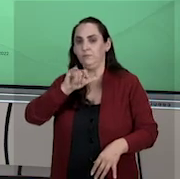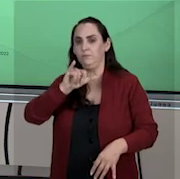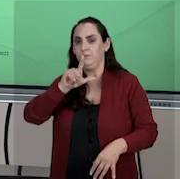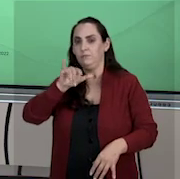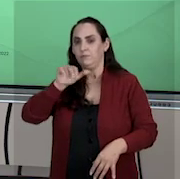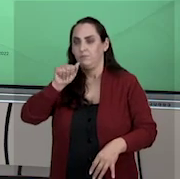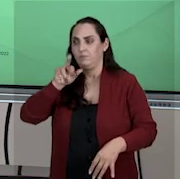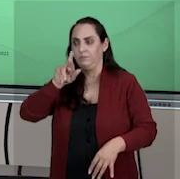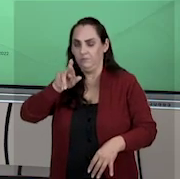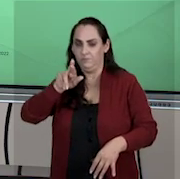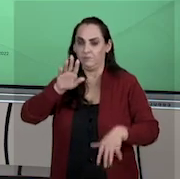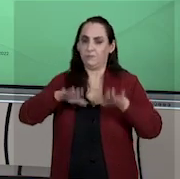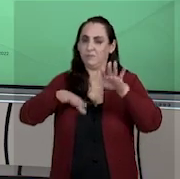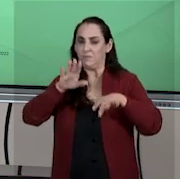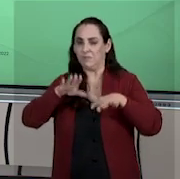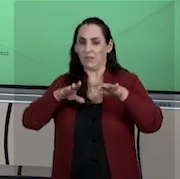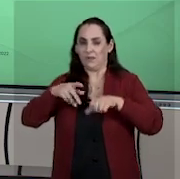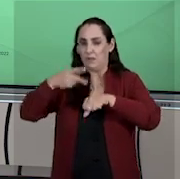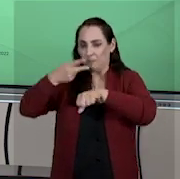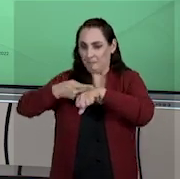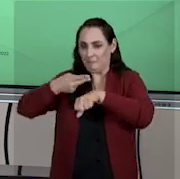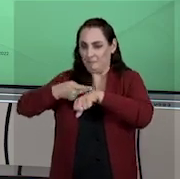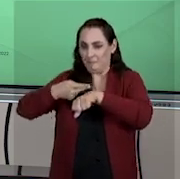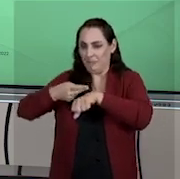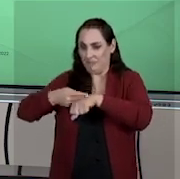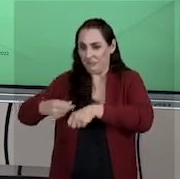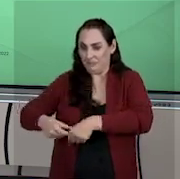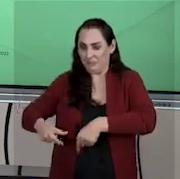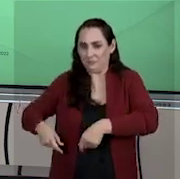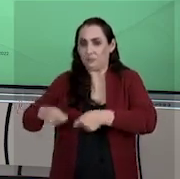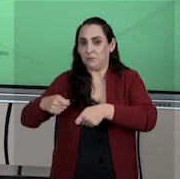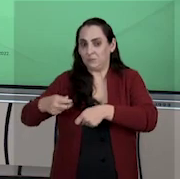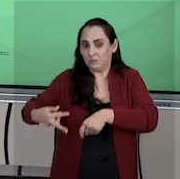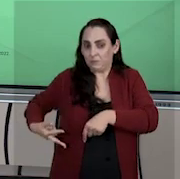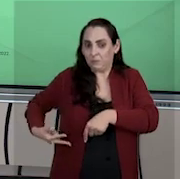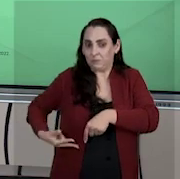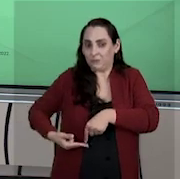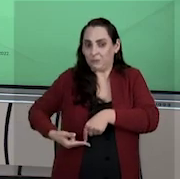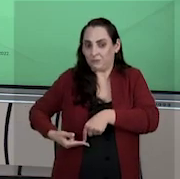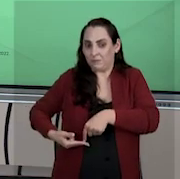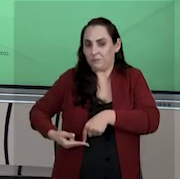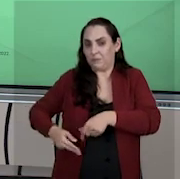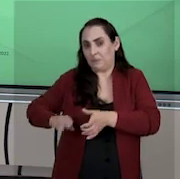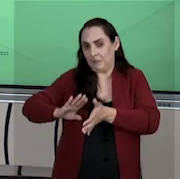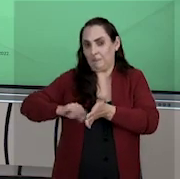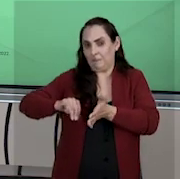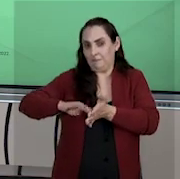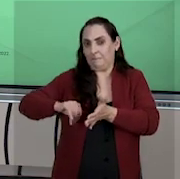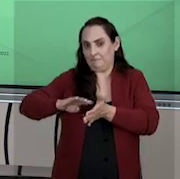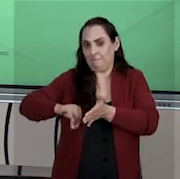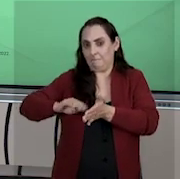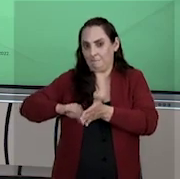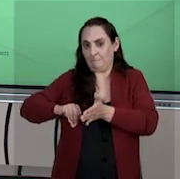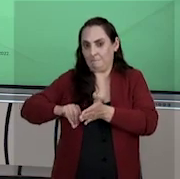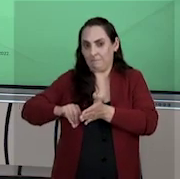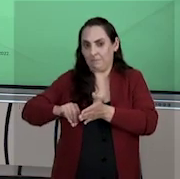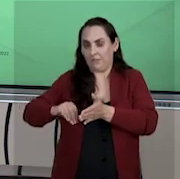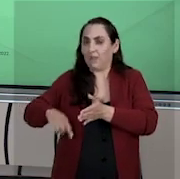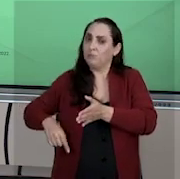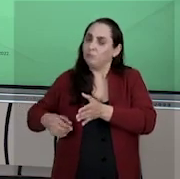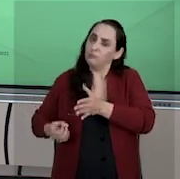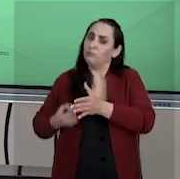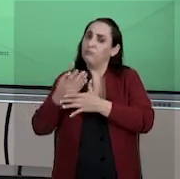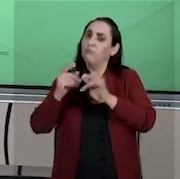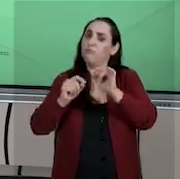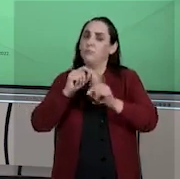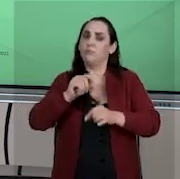pedrinhas e às vezes a pessoa tem que fazer cirurgia para poder tirar a pedra ou às vezes até tirar a vesícula. Ela produz a bile.